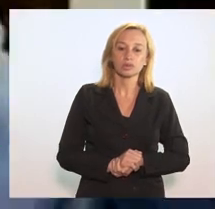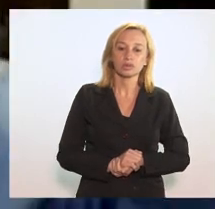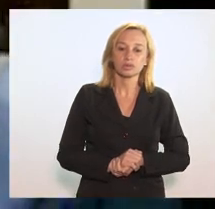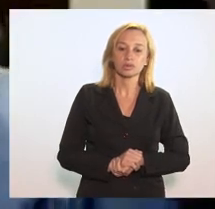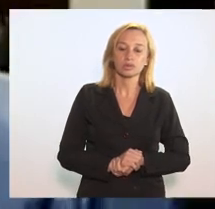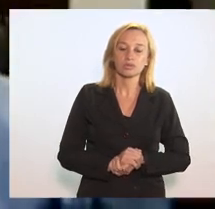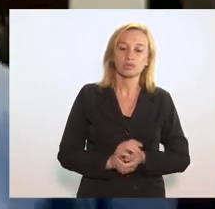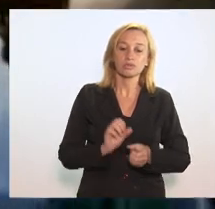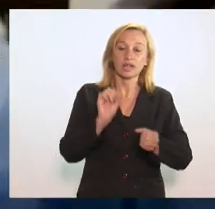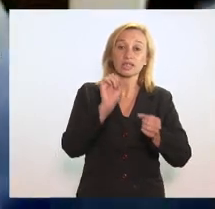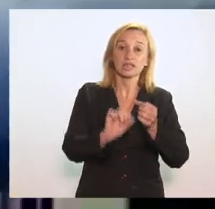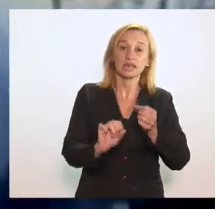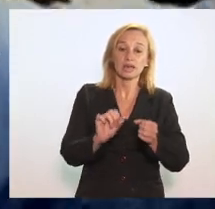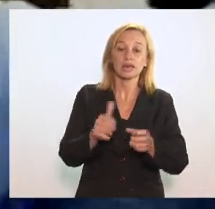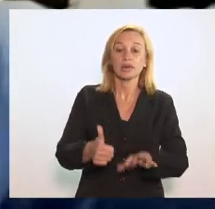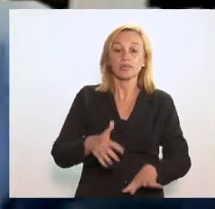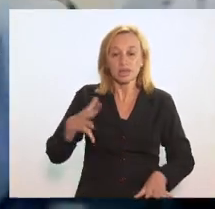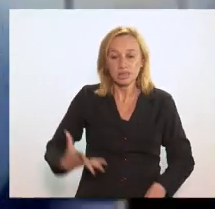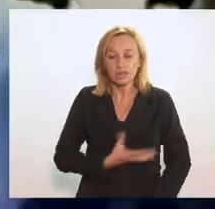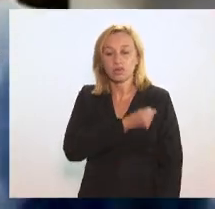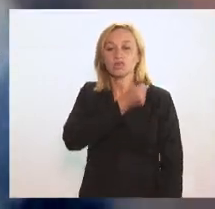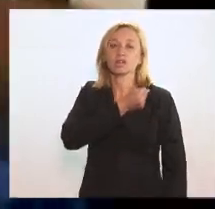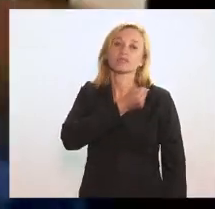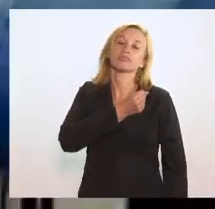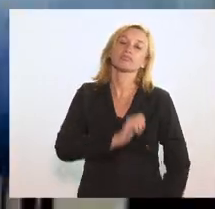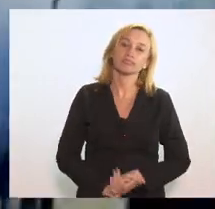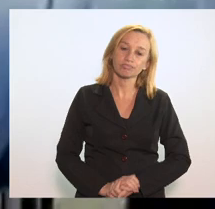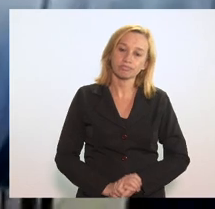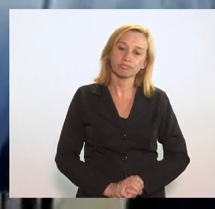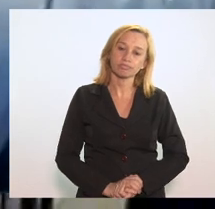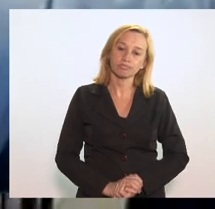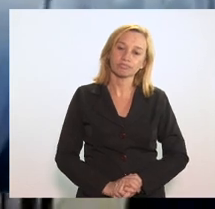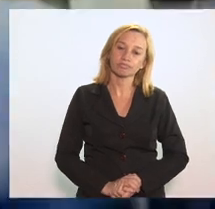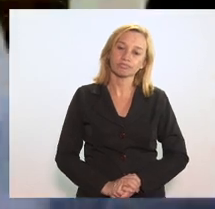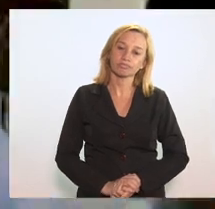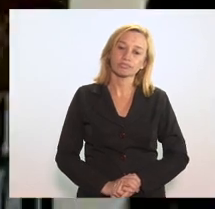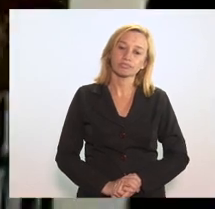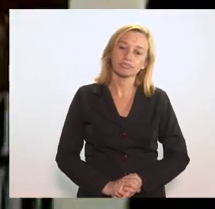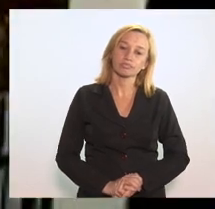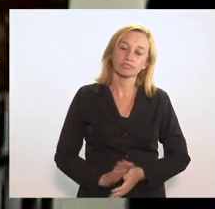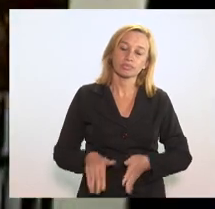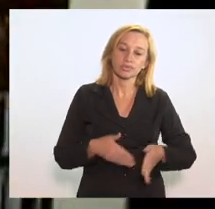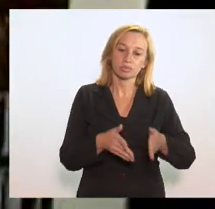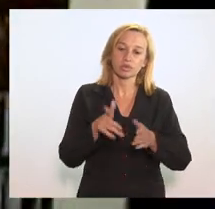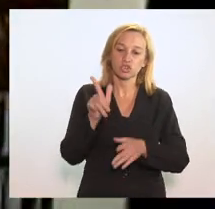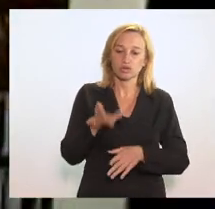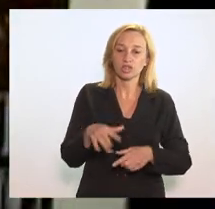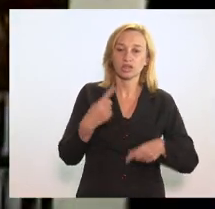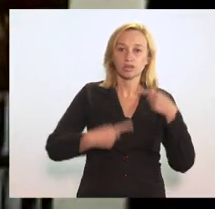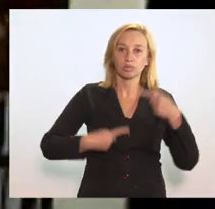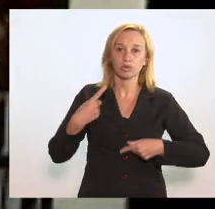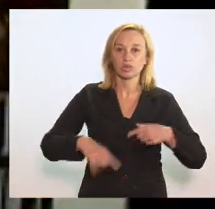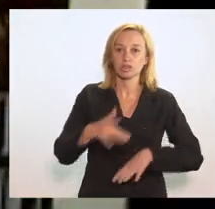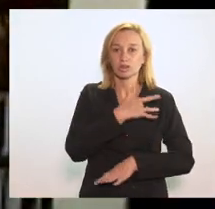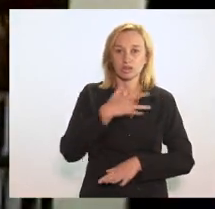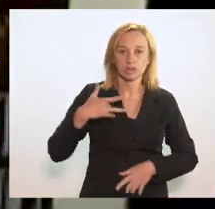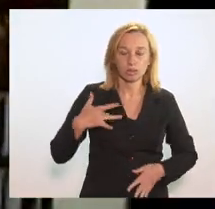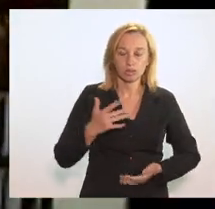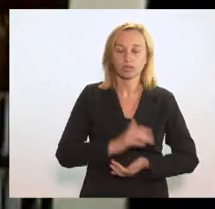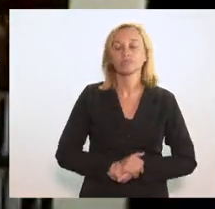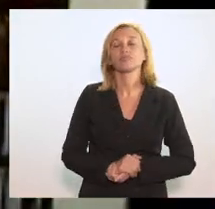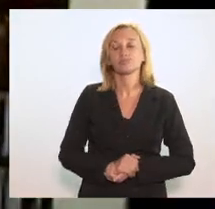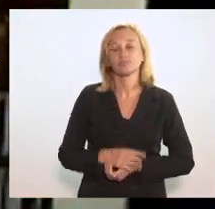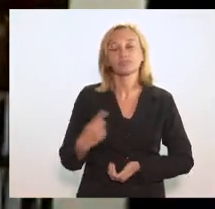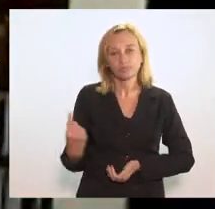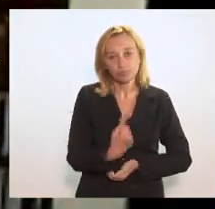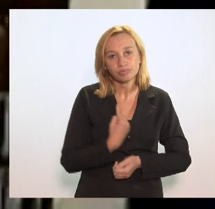servir para salvar e tomar rumos diferentes na política da saúde do